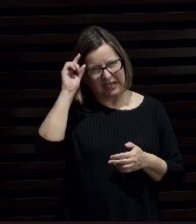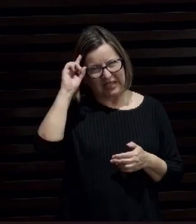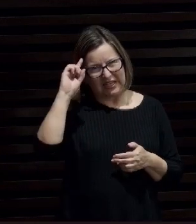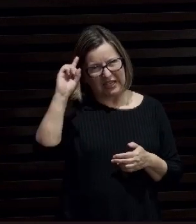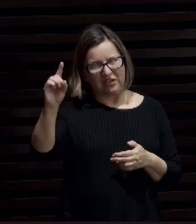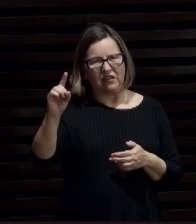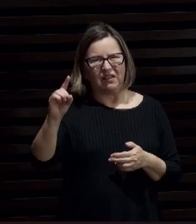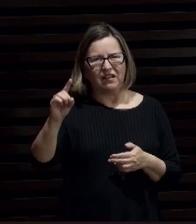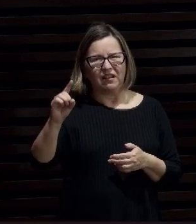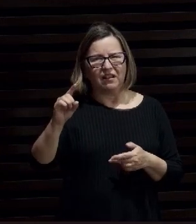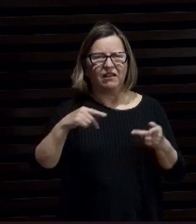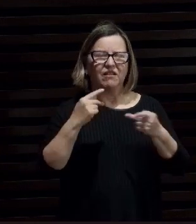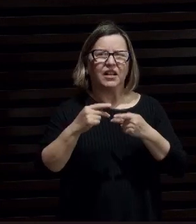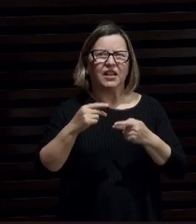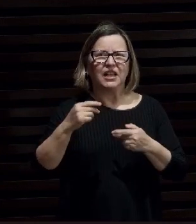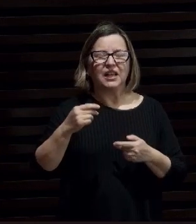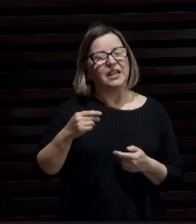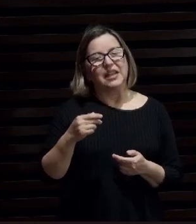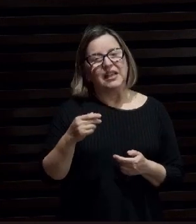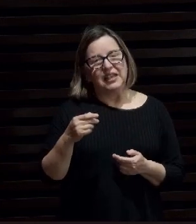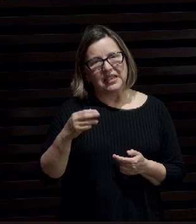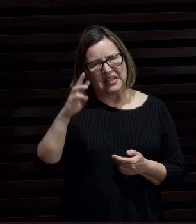dizer-me: Senhor, Senhor,